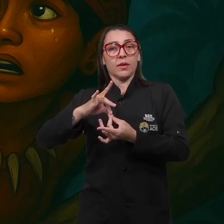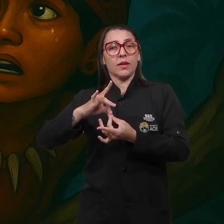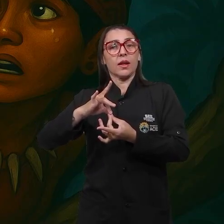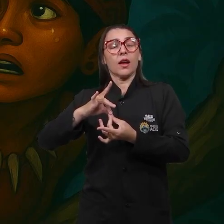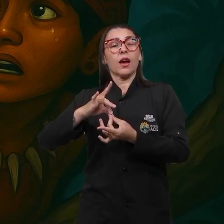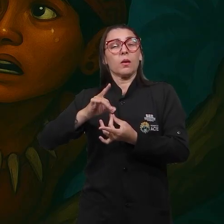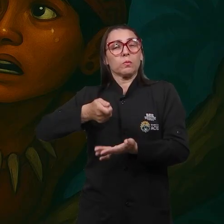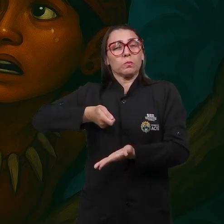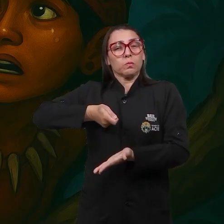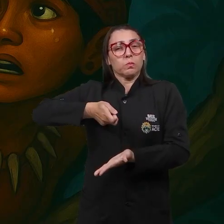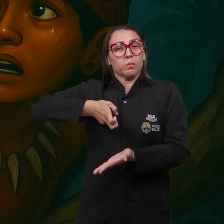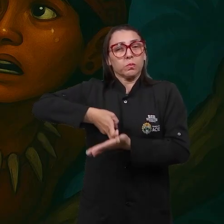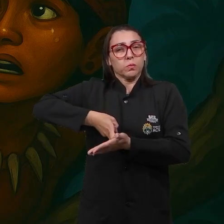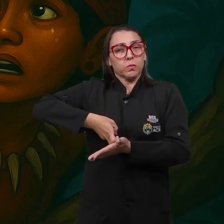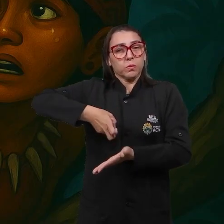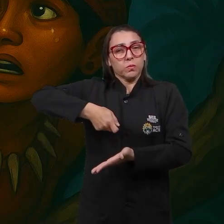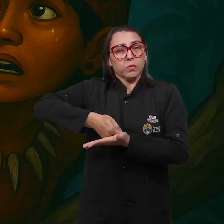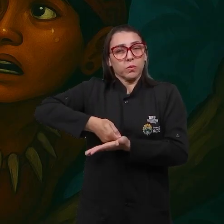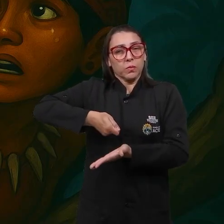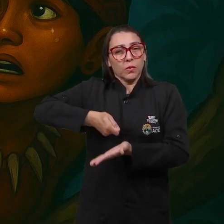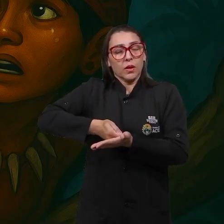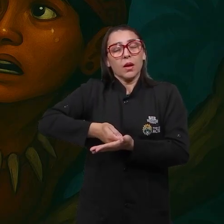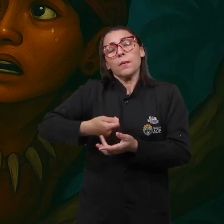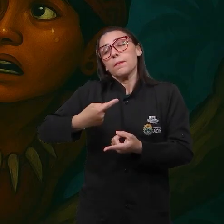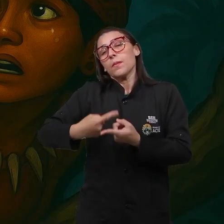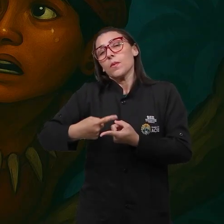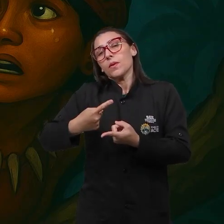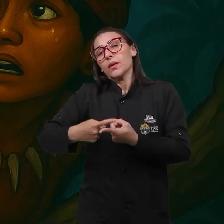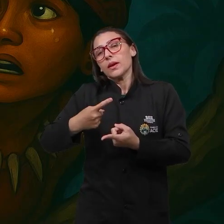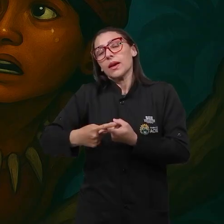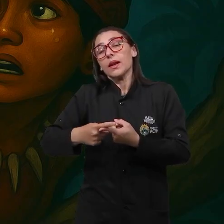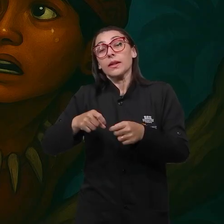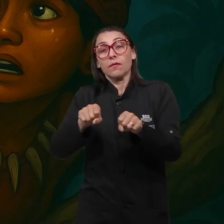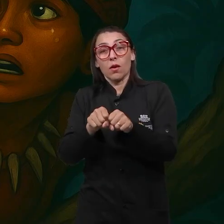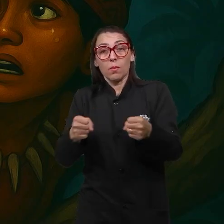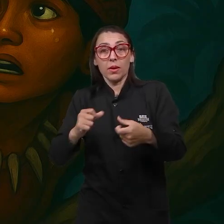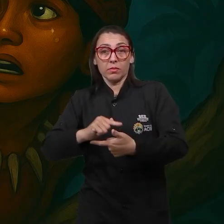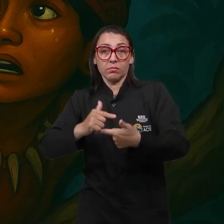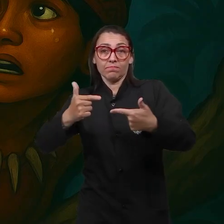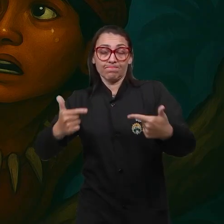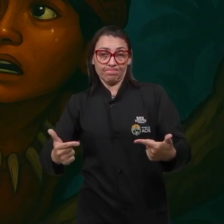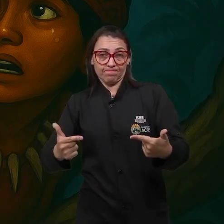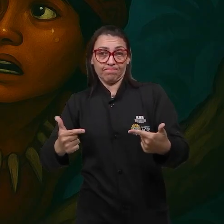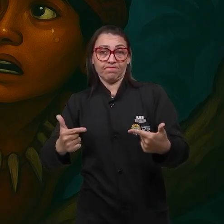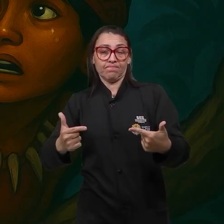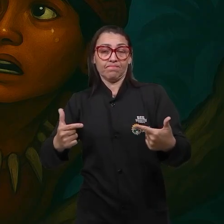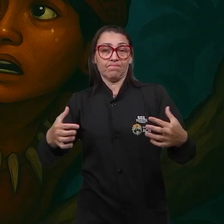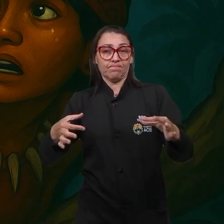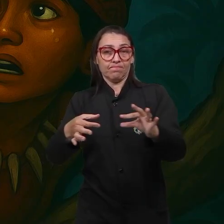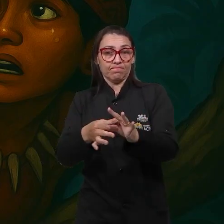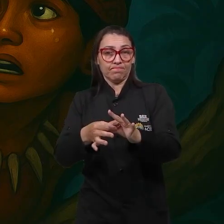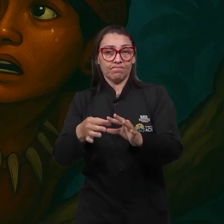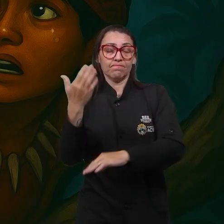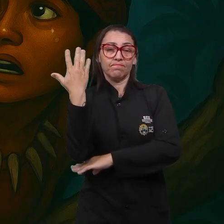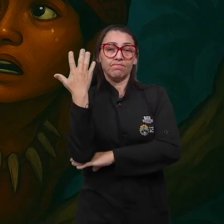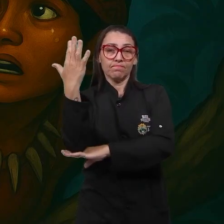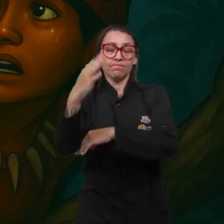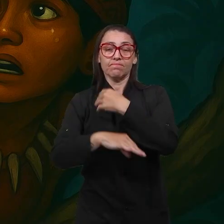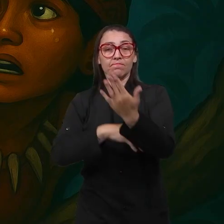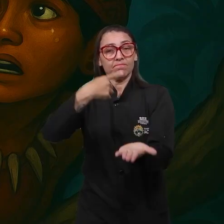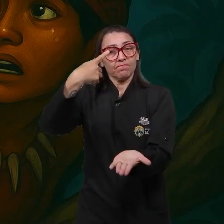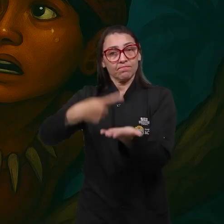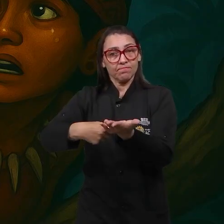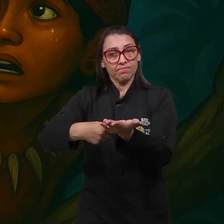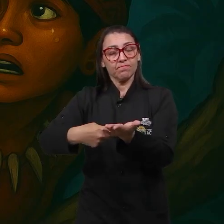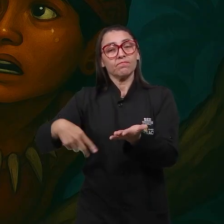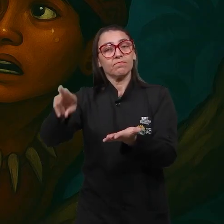para castigar. Por quê? Porque ela estava rompendo com o pacto da selva. O que era o pacto da selva ali? No caso, ela